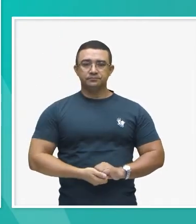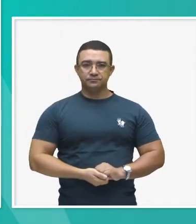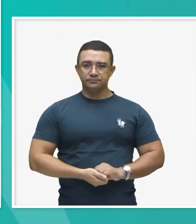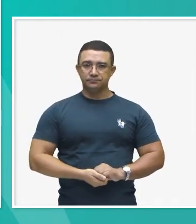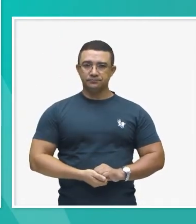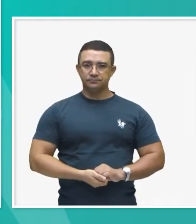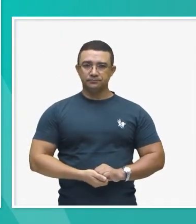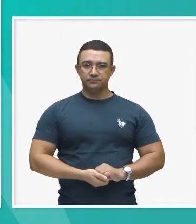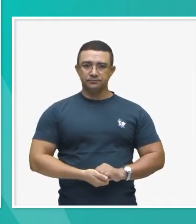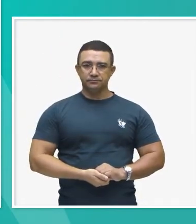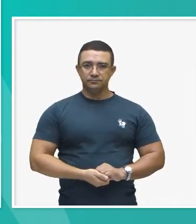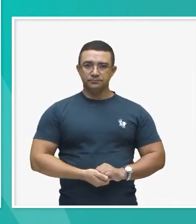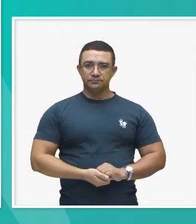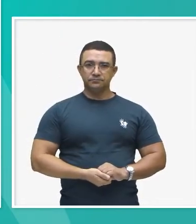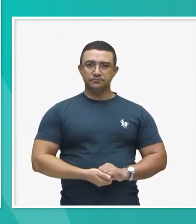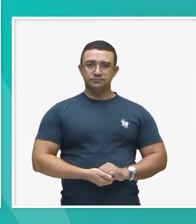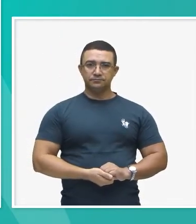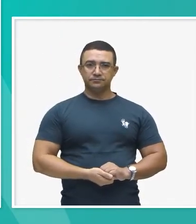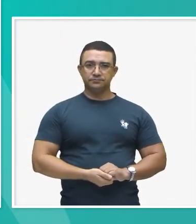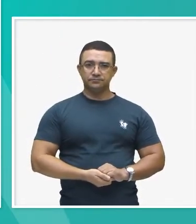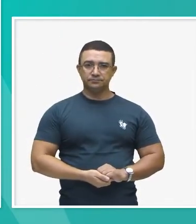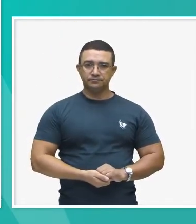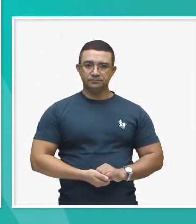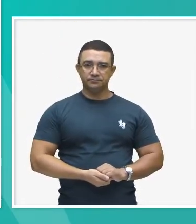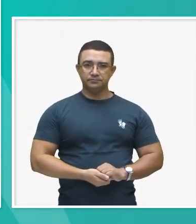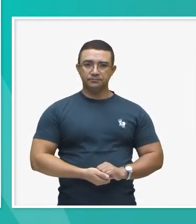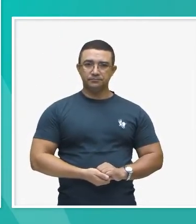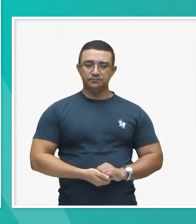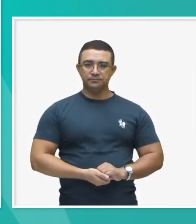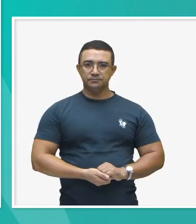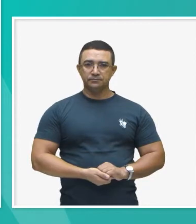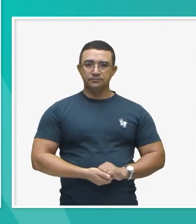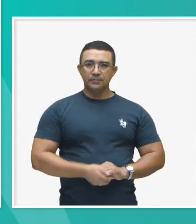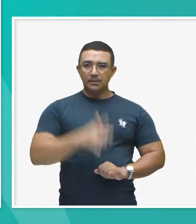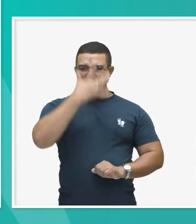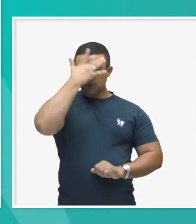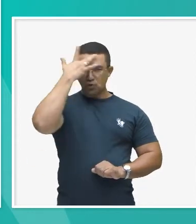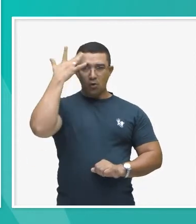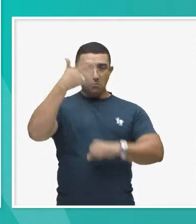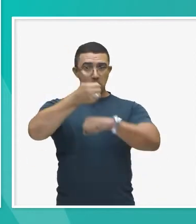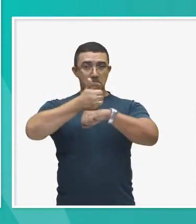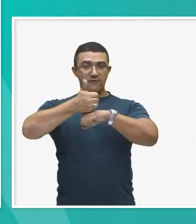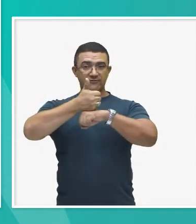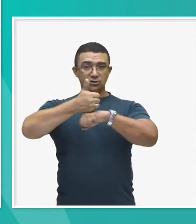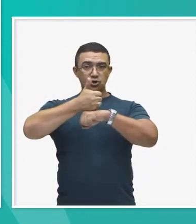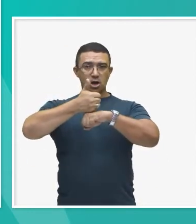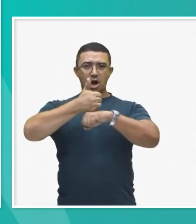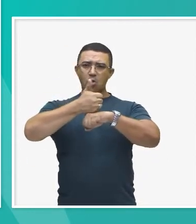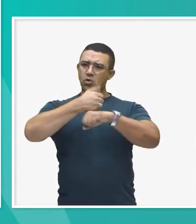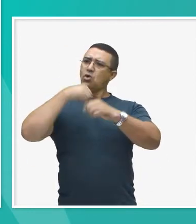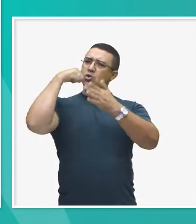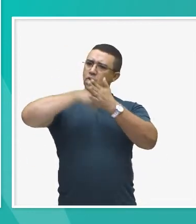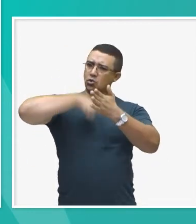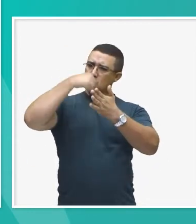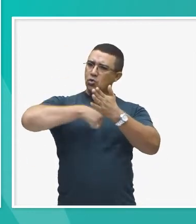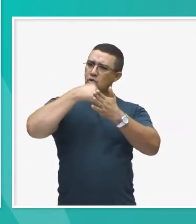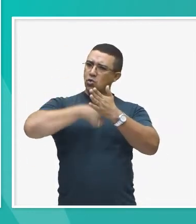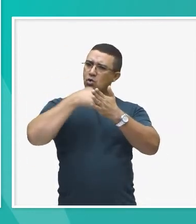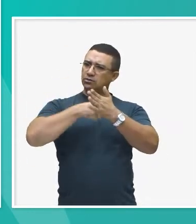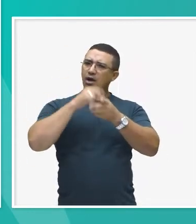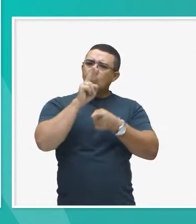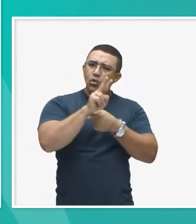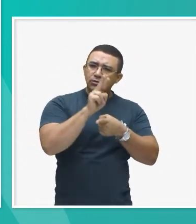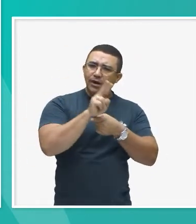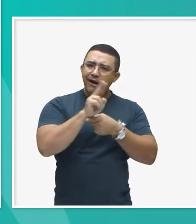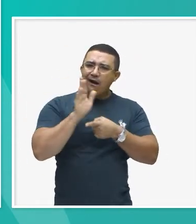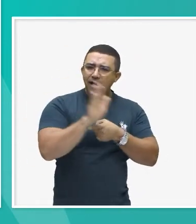Agora, as pessoas que ajudam, né, na preservação dessas baleias, que lutam ali contra os fishing vessels,